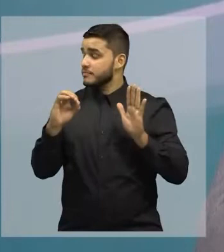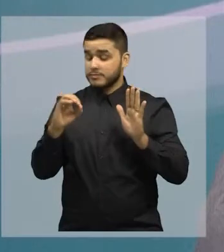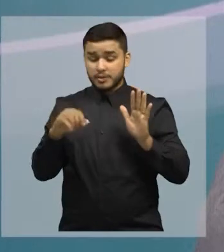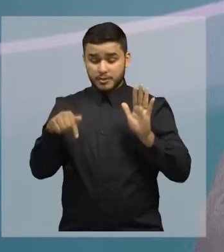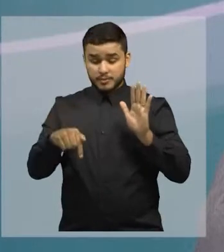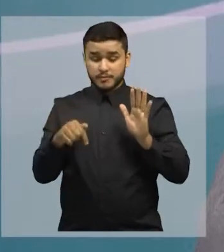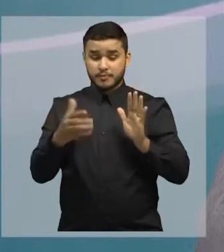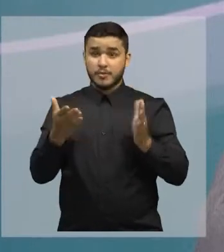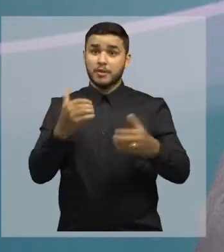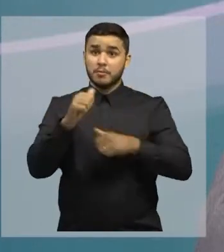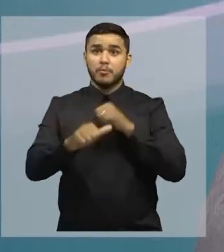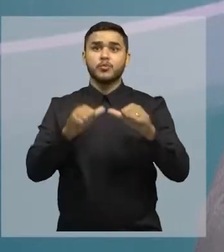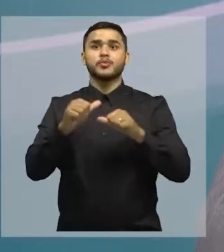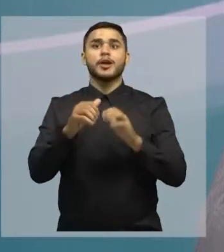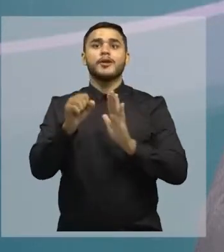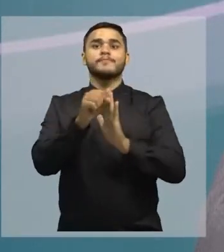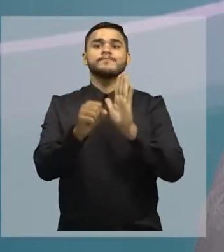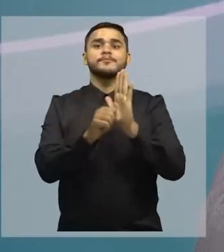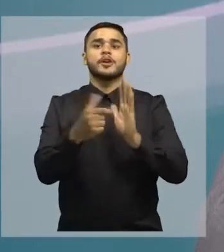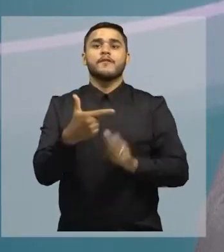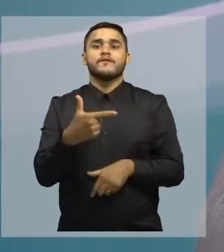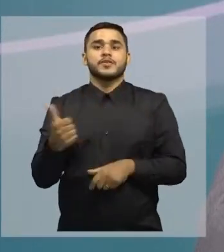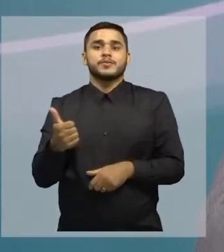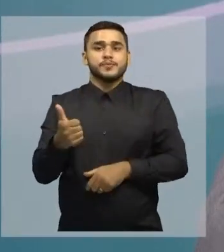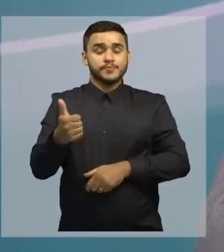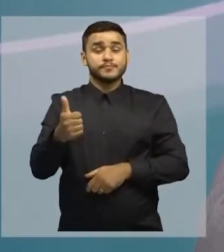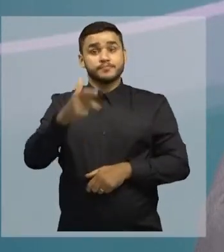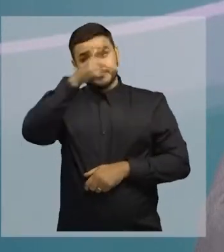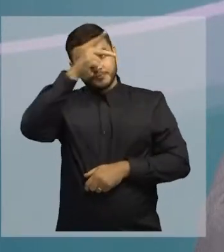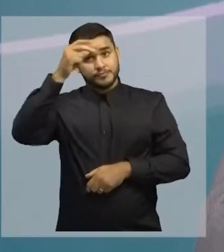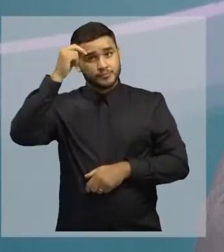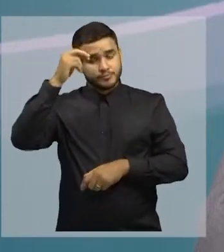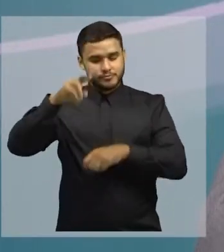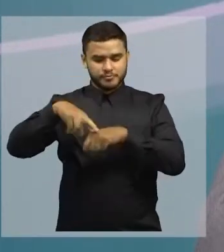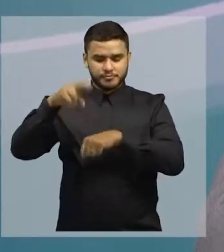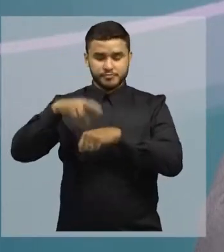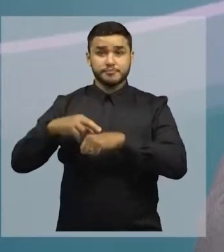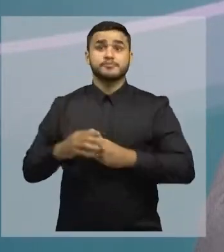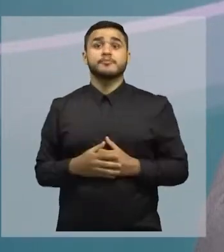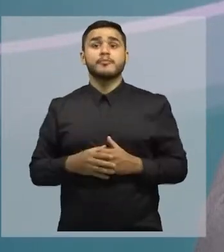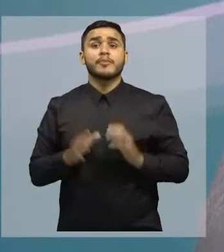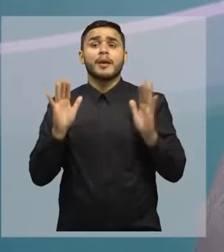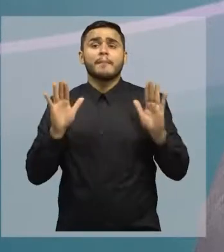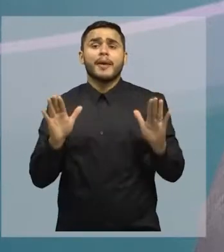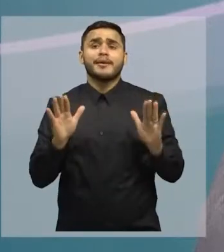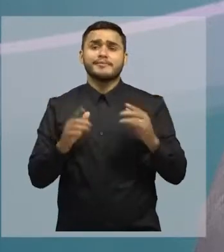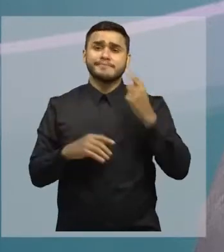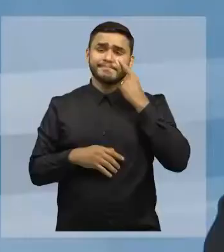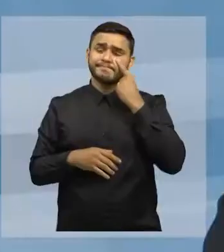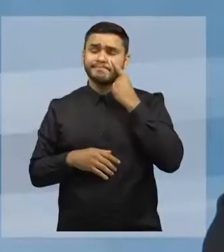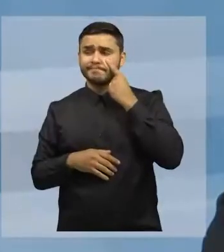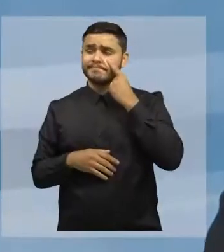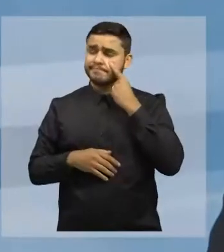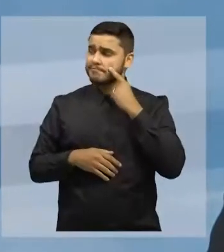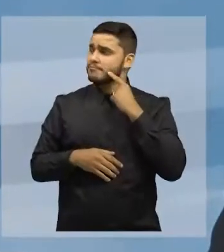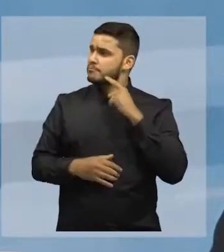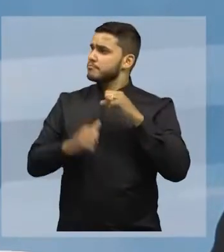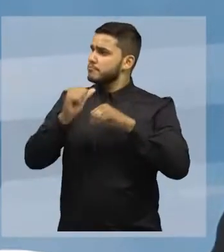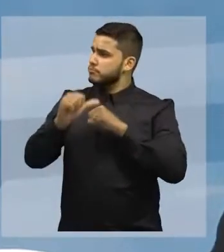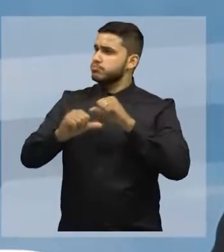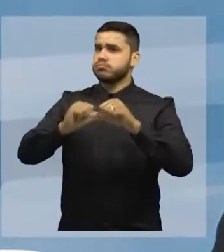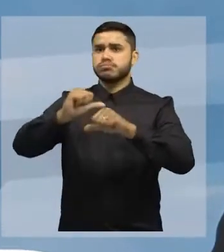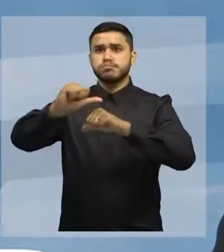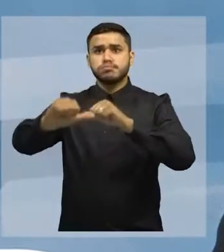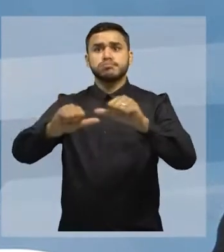Mas o cenário político eleitoral, ele não deixa de ser preocupante na medida que você tem pessoas aí